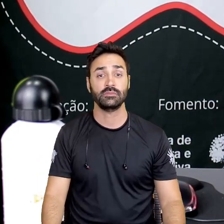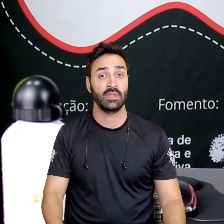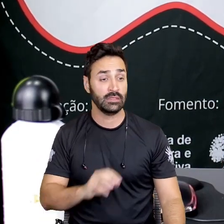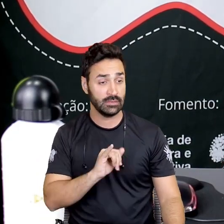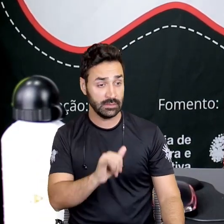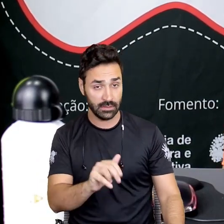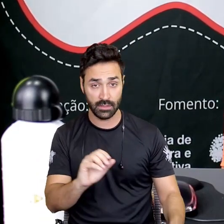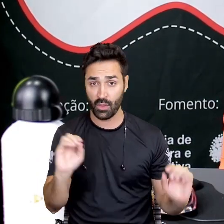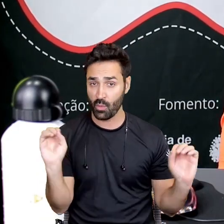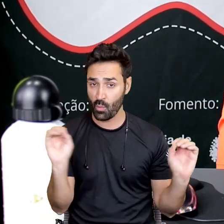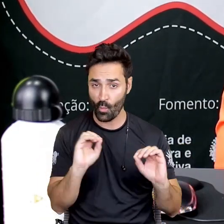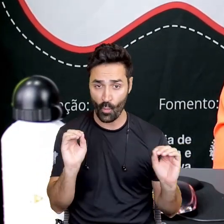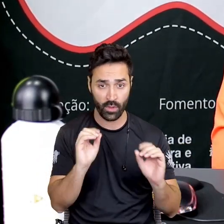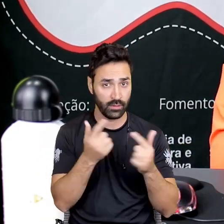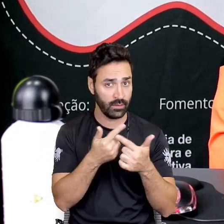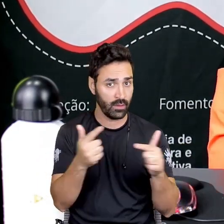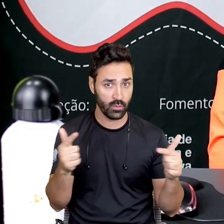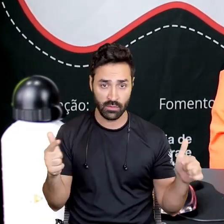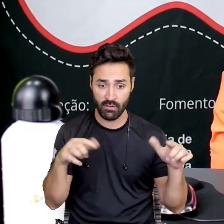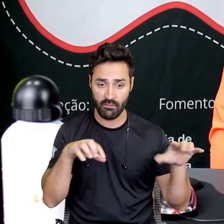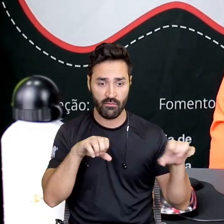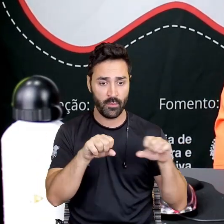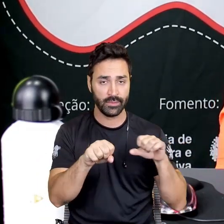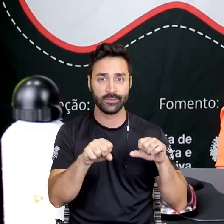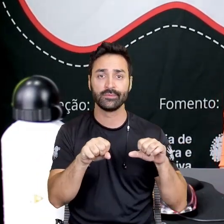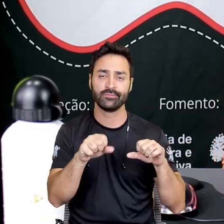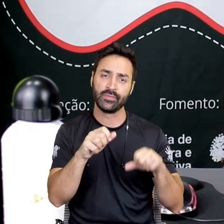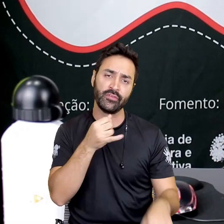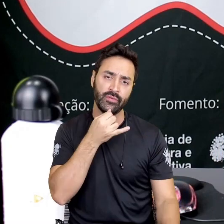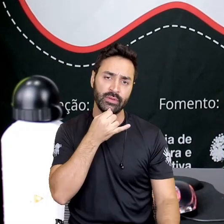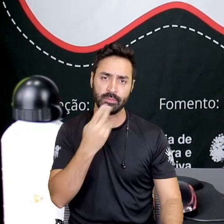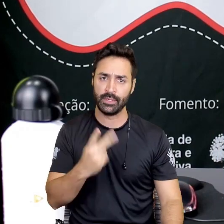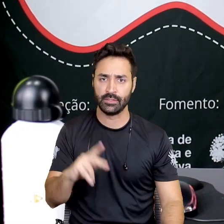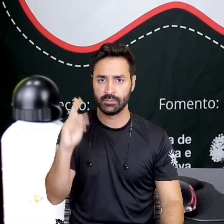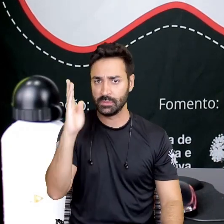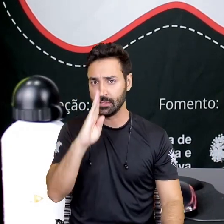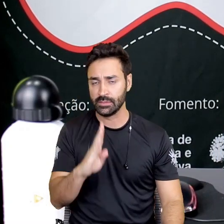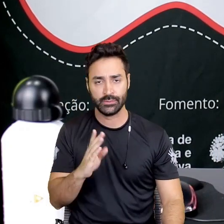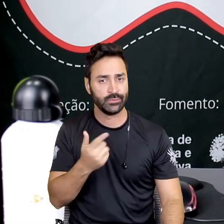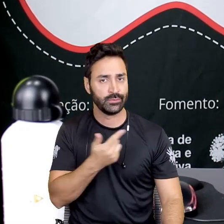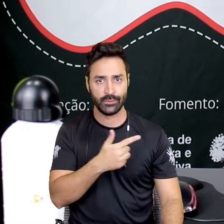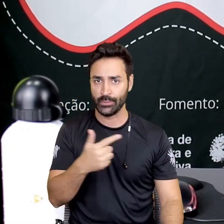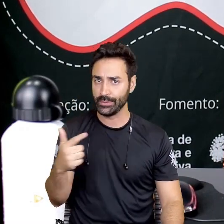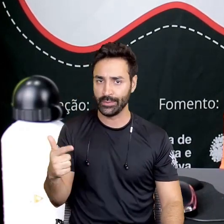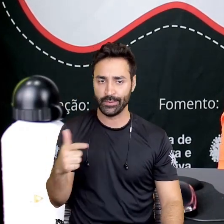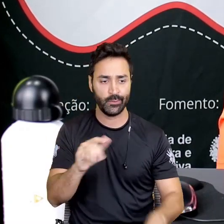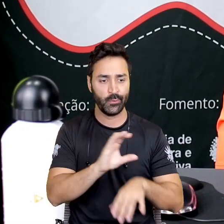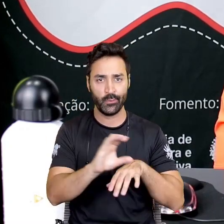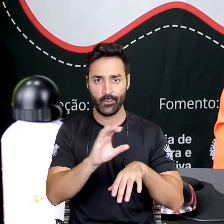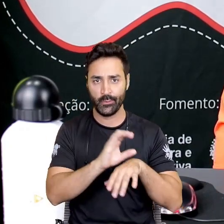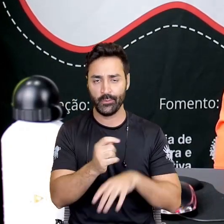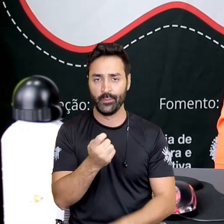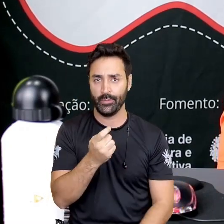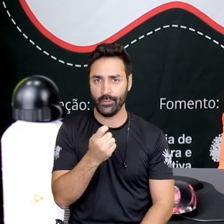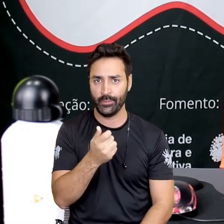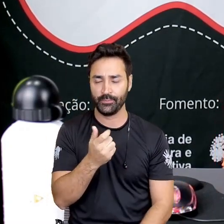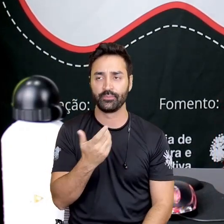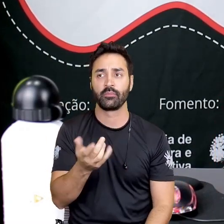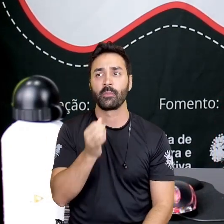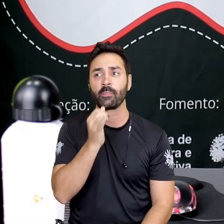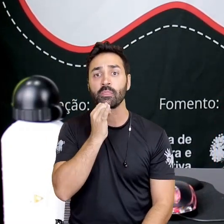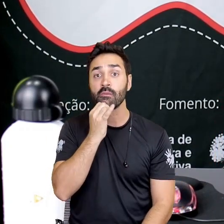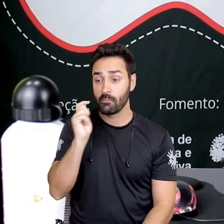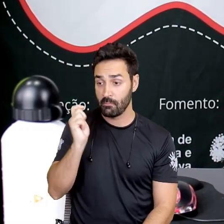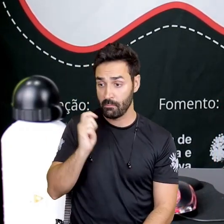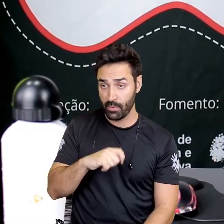de formação, que a gente ainda não tem muitos cursos no país com esse foco, a pessoa pode ter o conhecimento